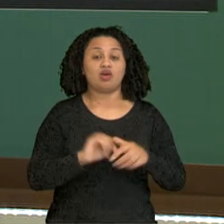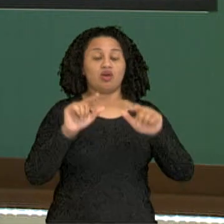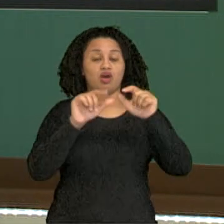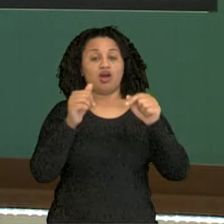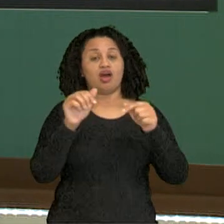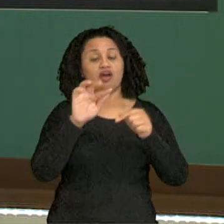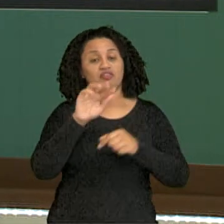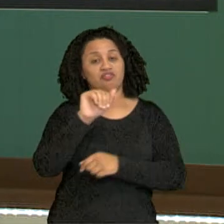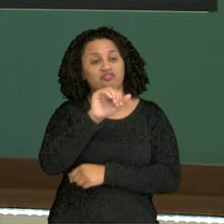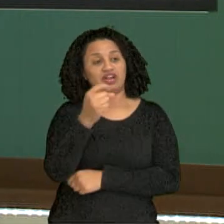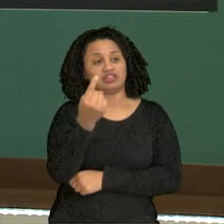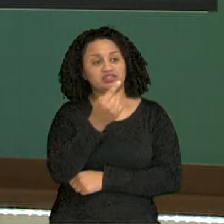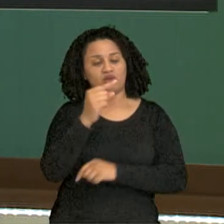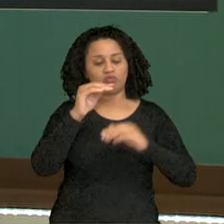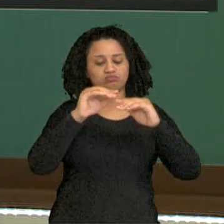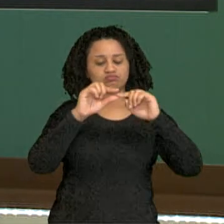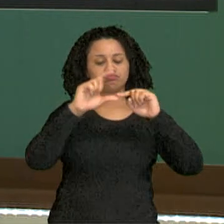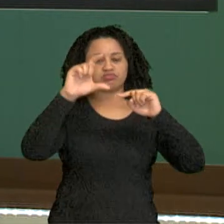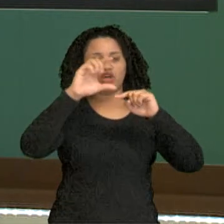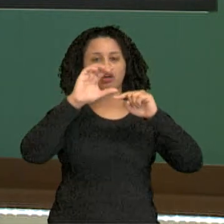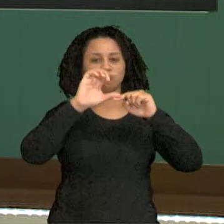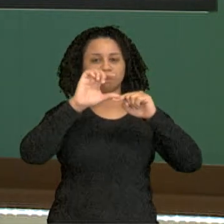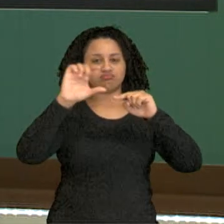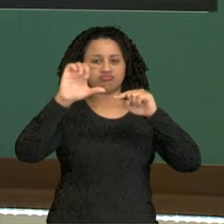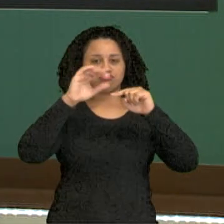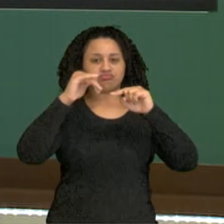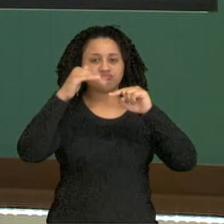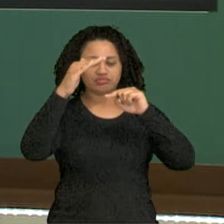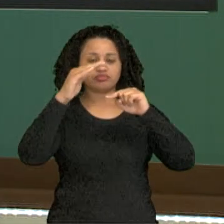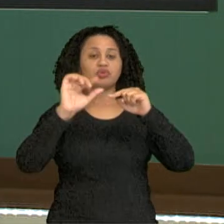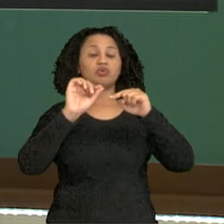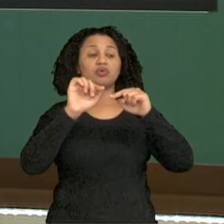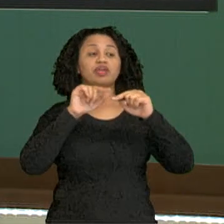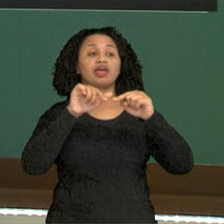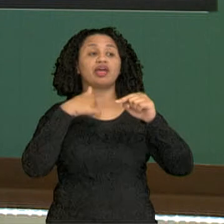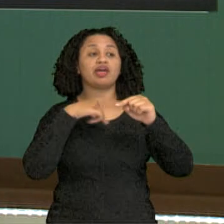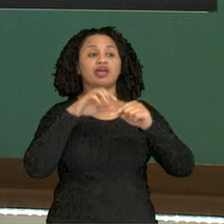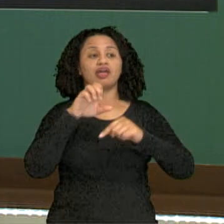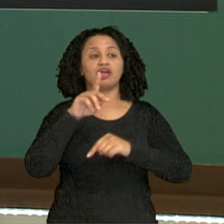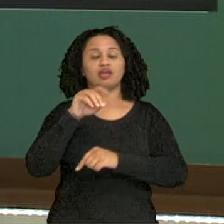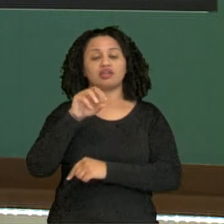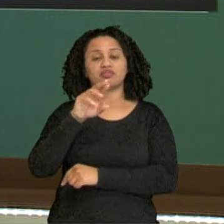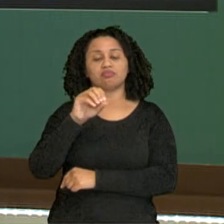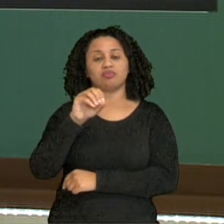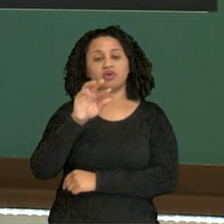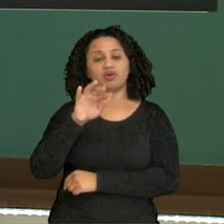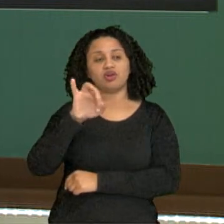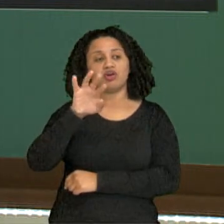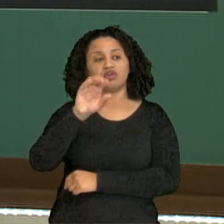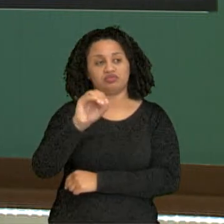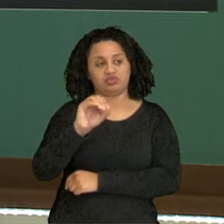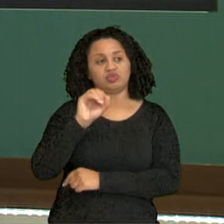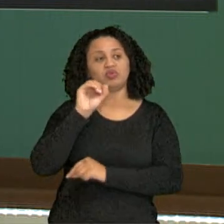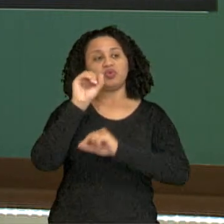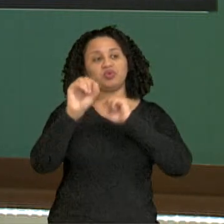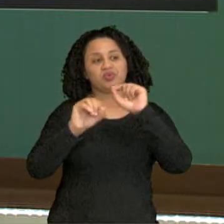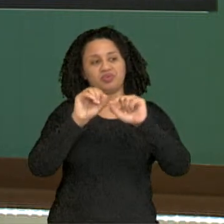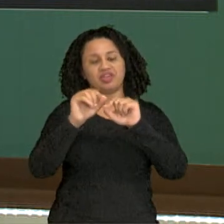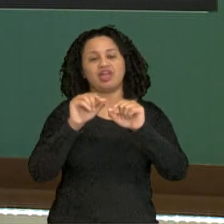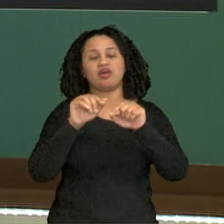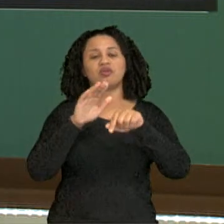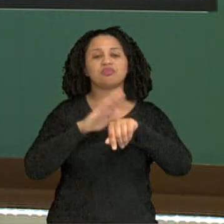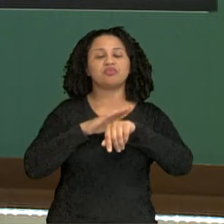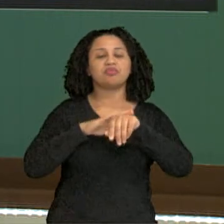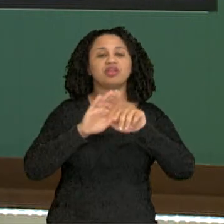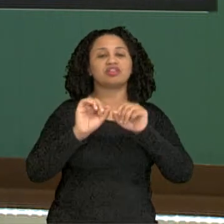1, que é essa parte mais superior do nosso desenho, é a fase do esporófito, ou seja, é aquele momento